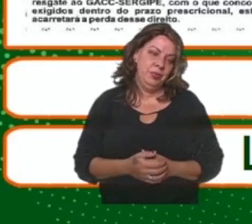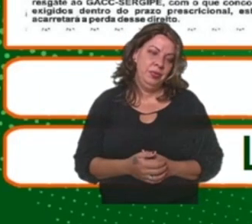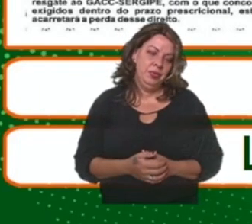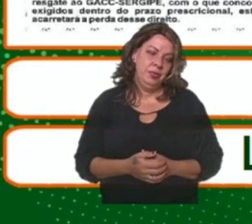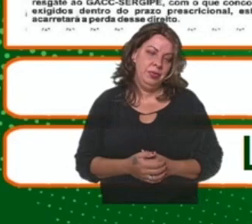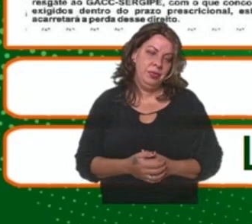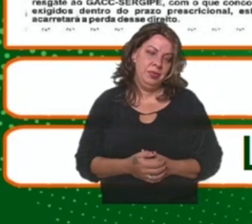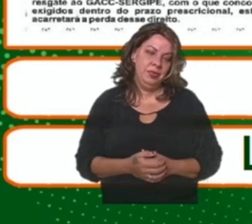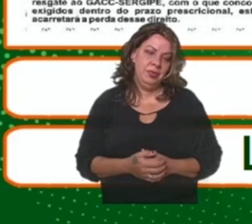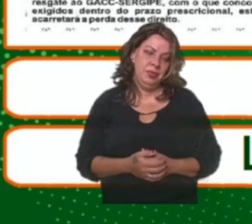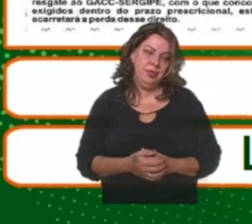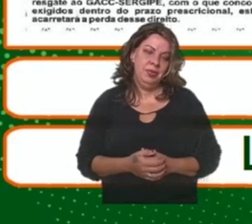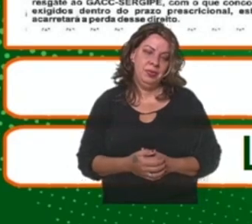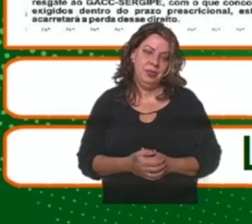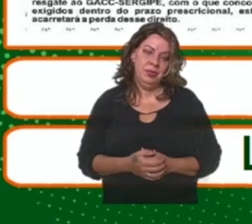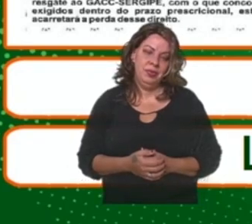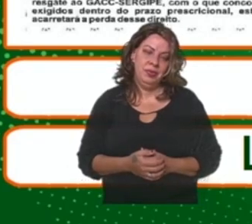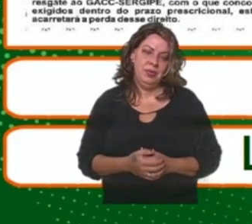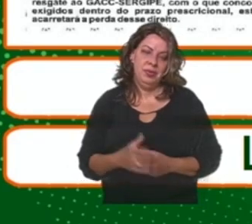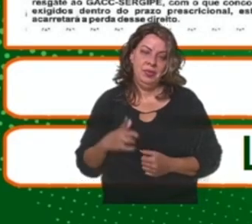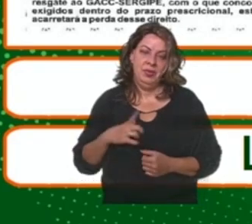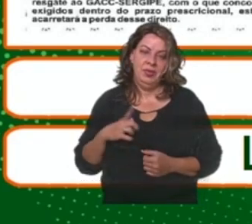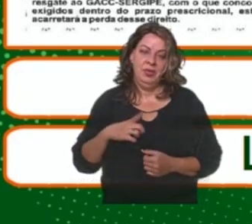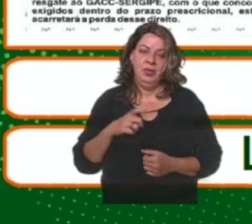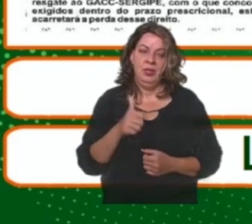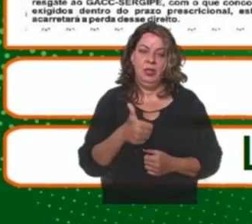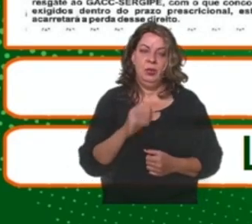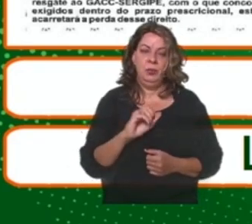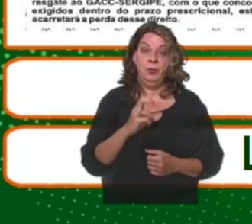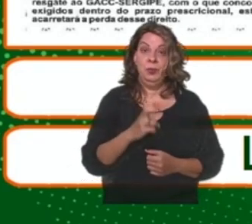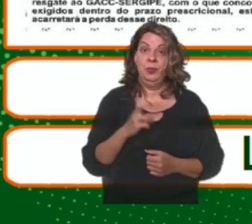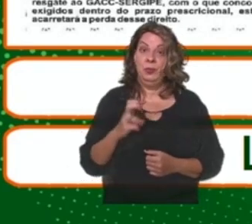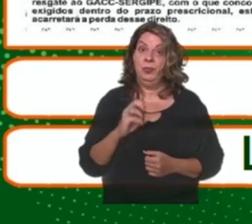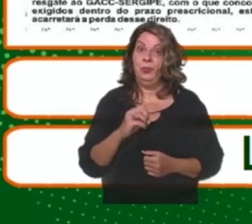É isso aí, agora tem o título